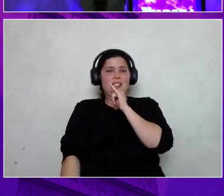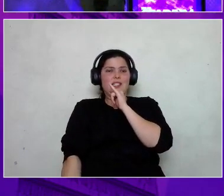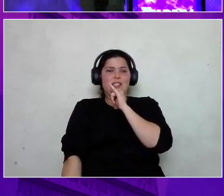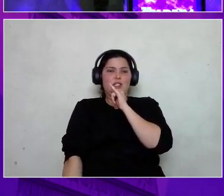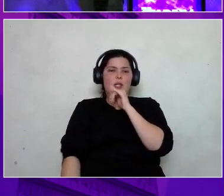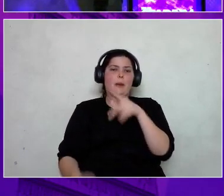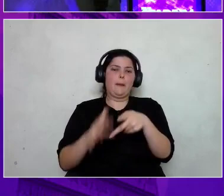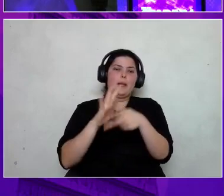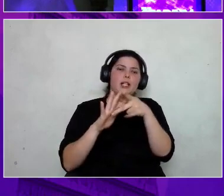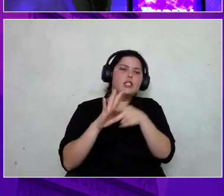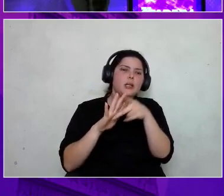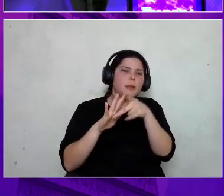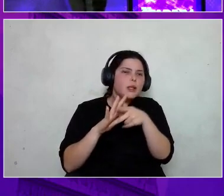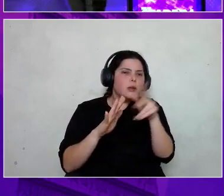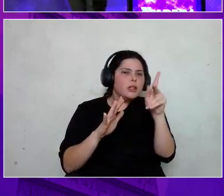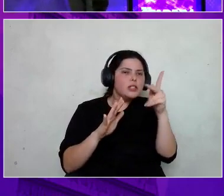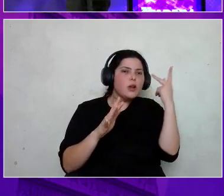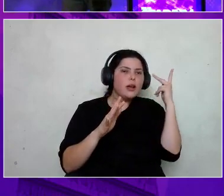histórias.